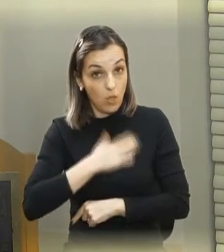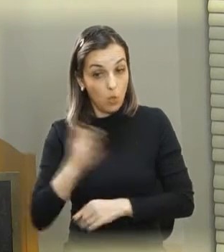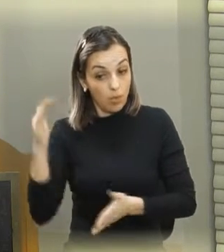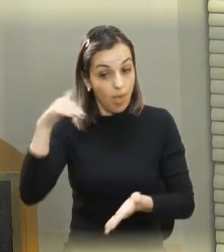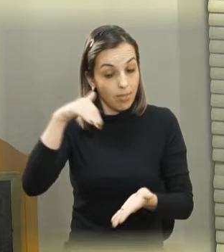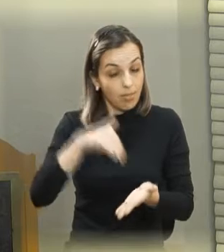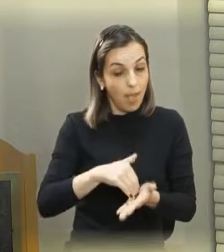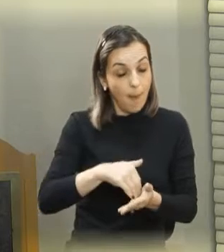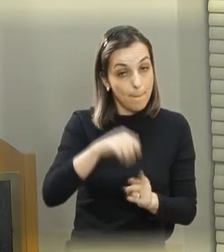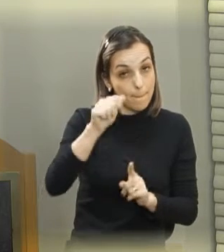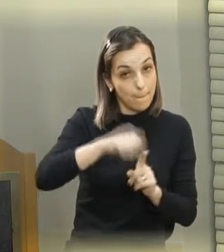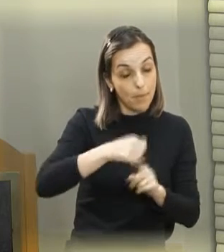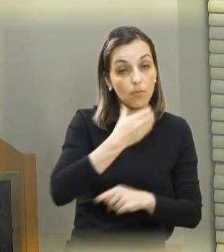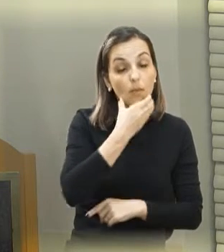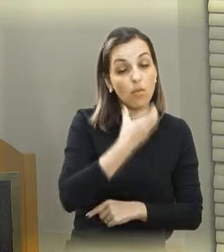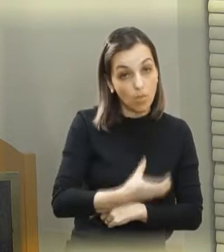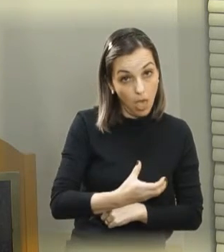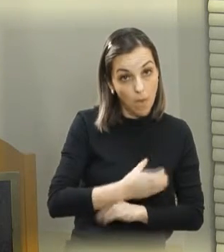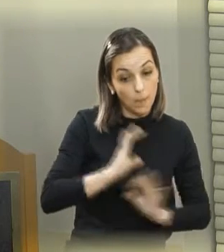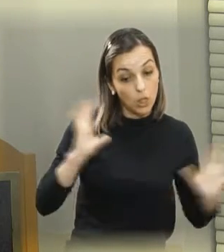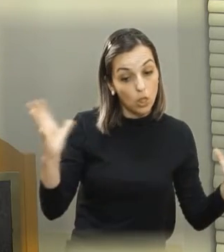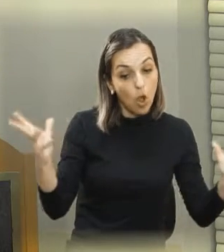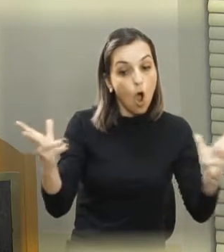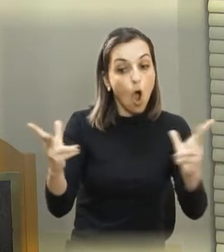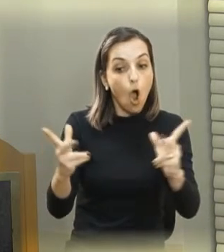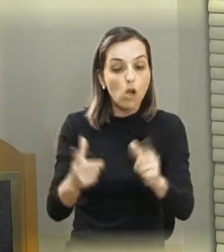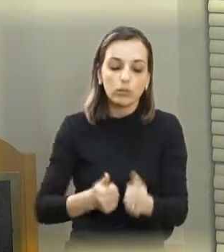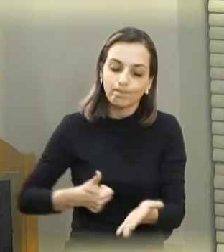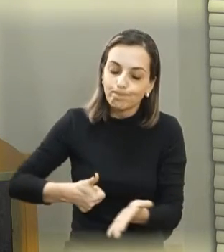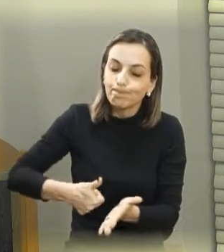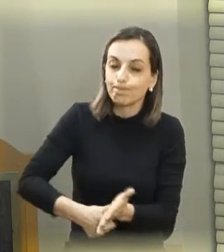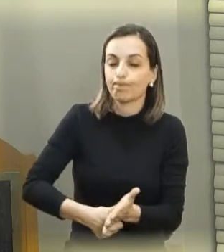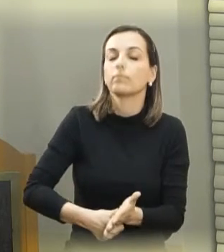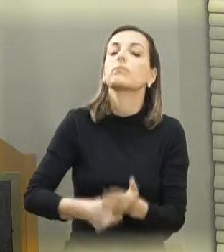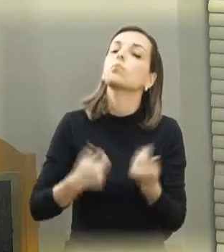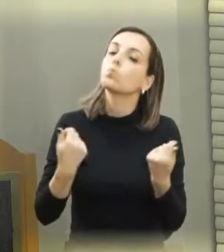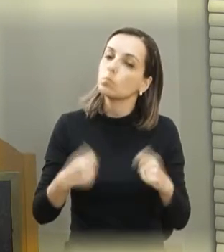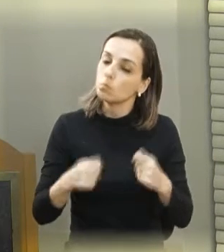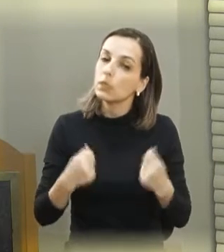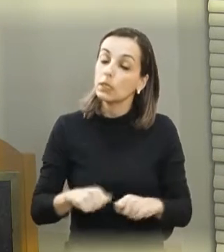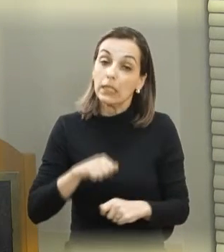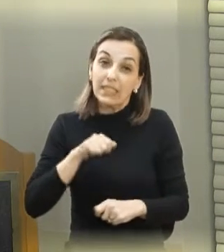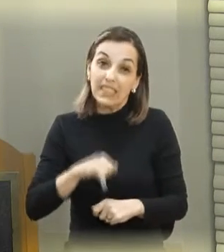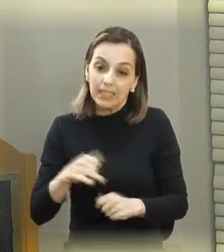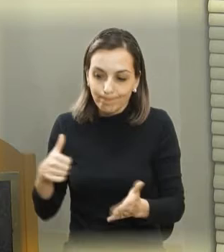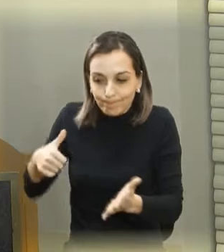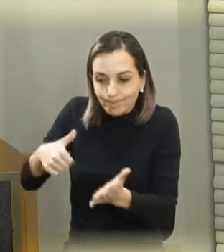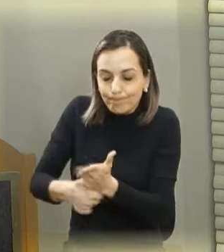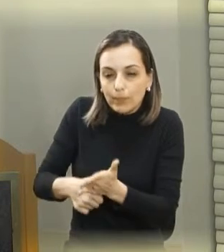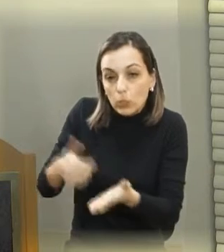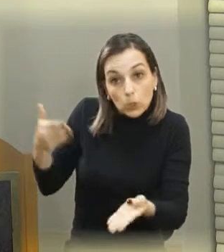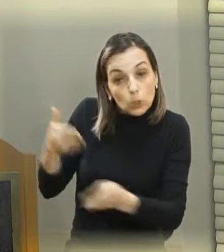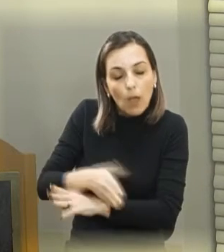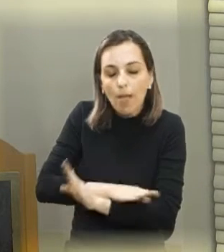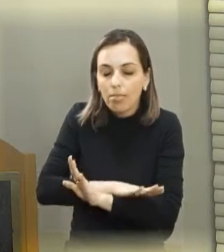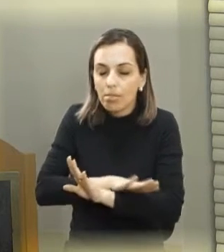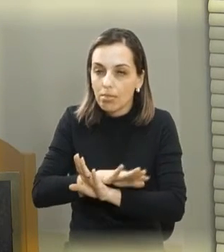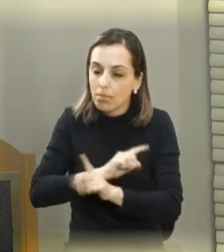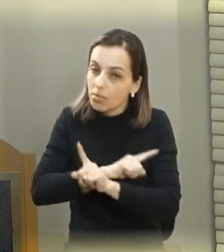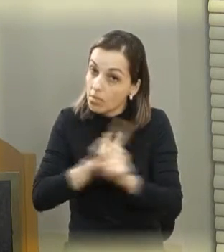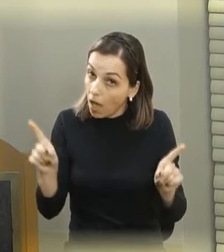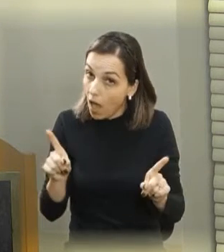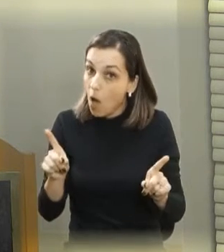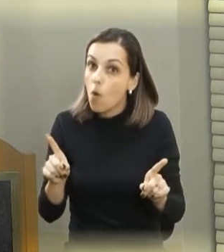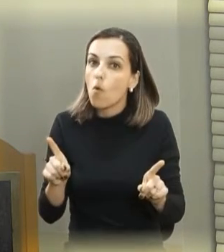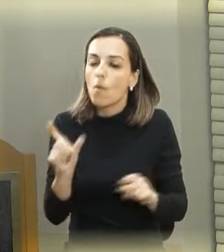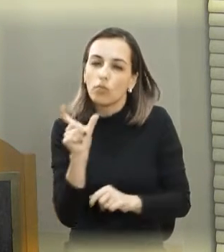para poder regularizar a situação do título de eleitor aquele que não comparecer à junta eleitoral Cartório